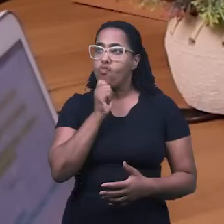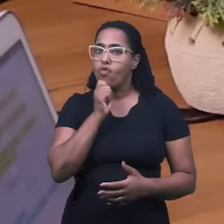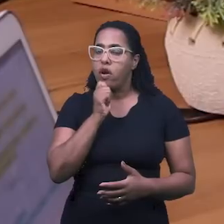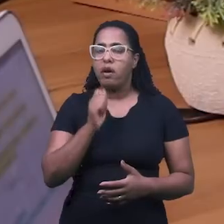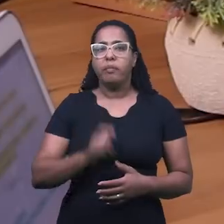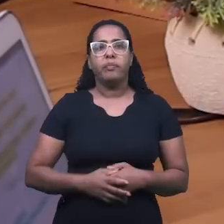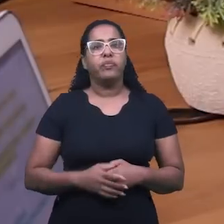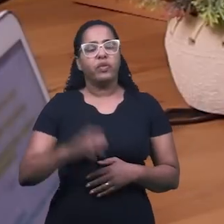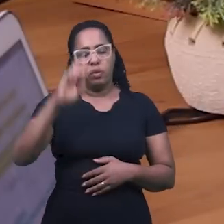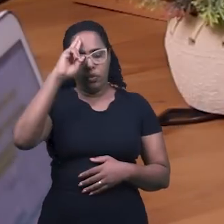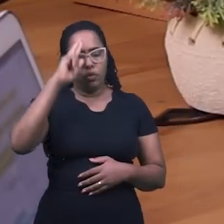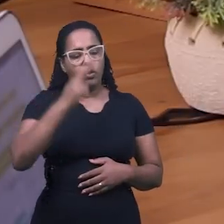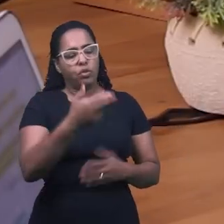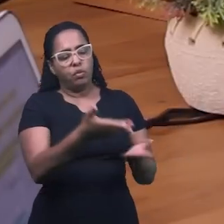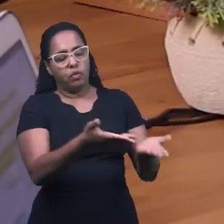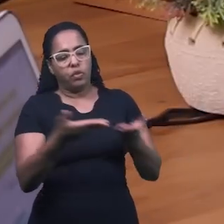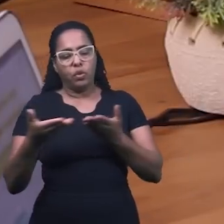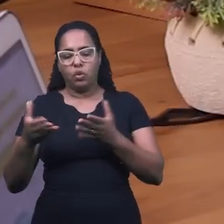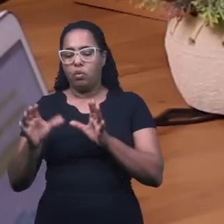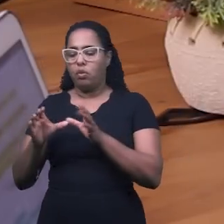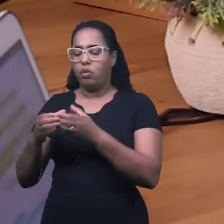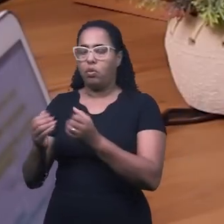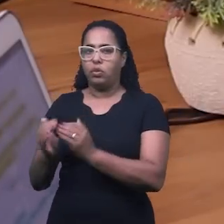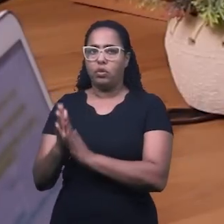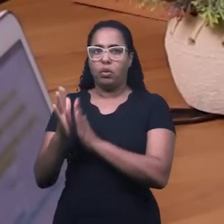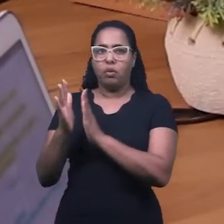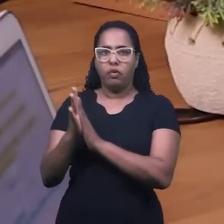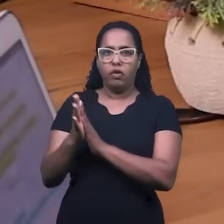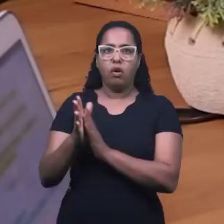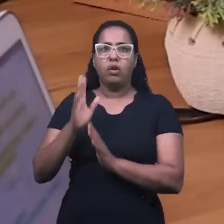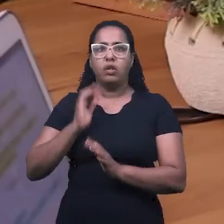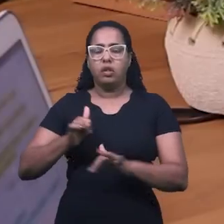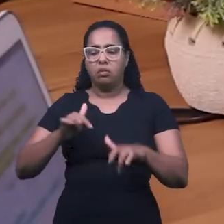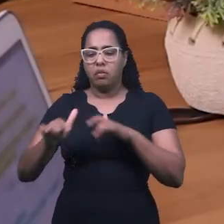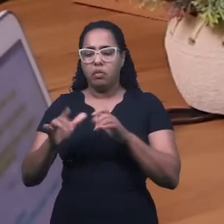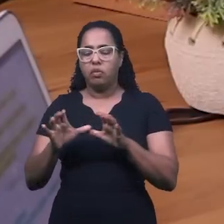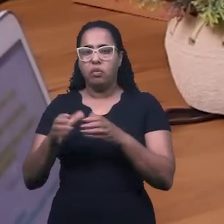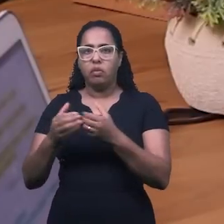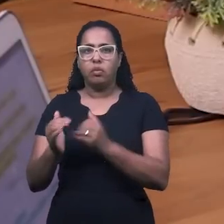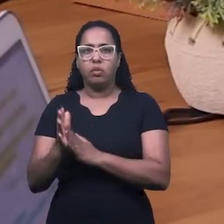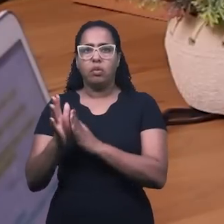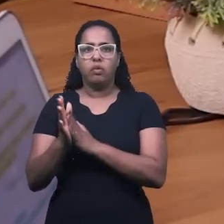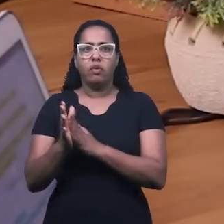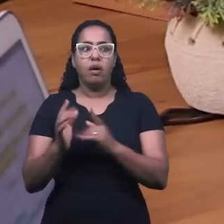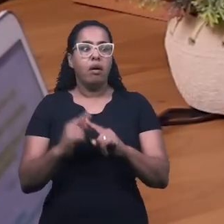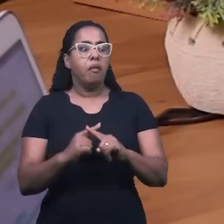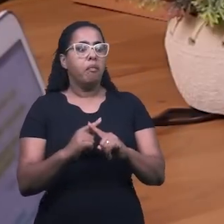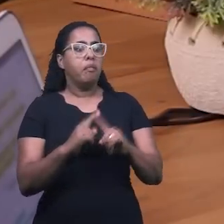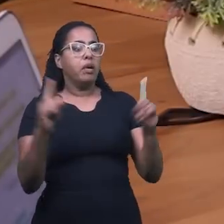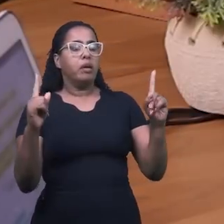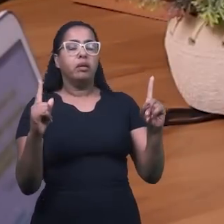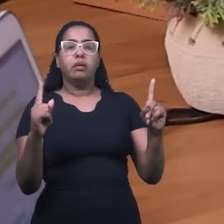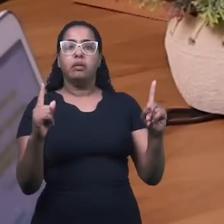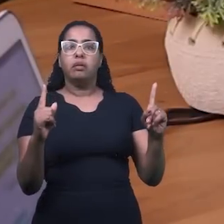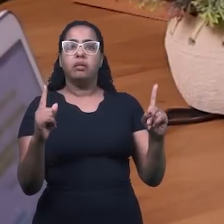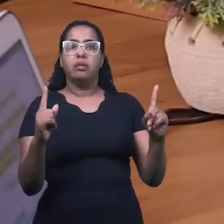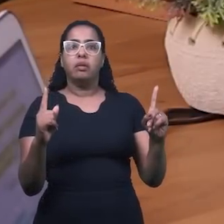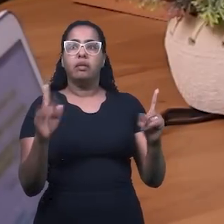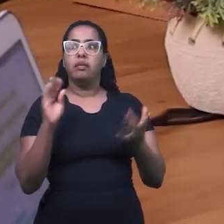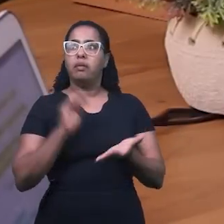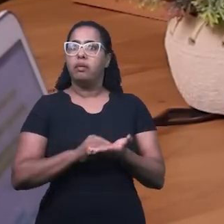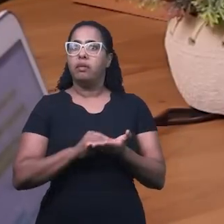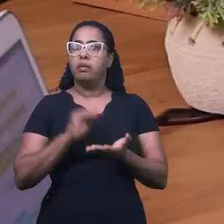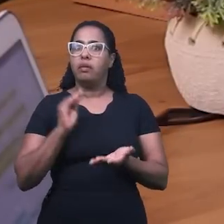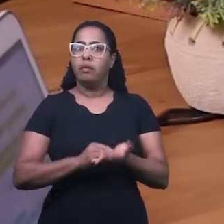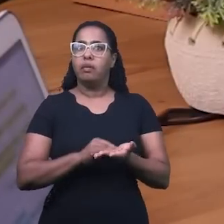comecei. O Senhor me chamou para o grupo de louvor. Já trabalhava ali no grupo de louvor e tudo. Mas